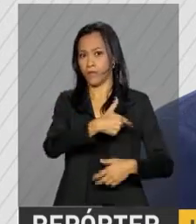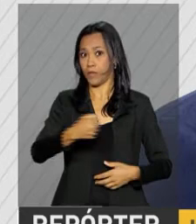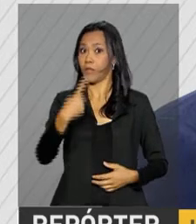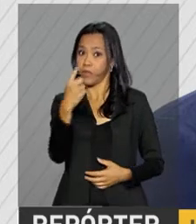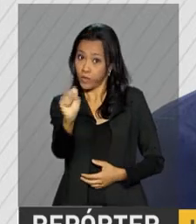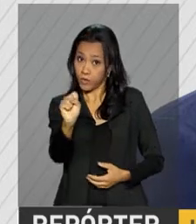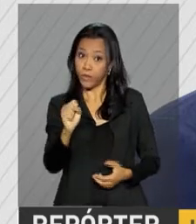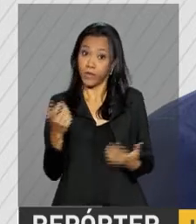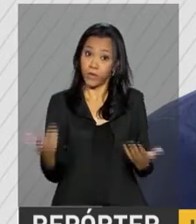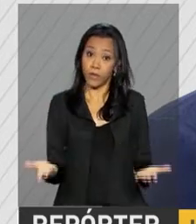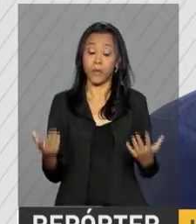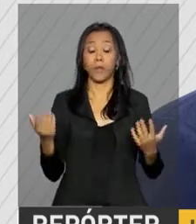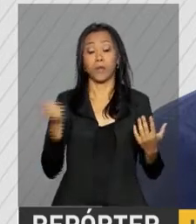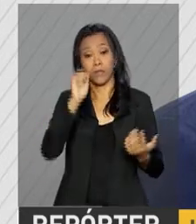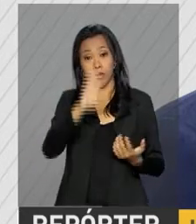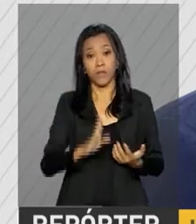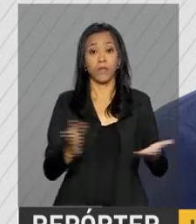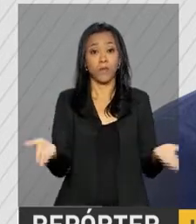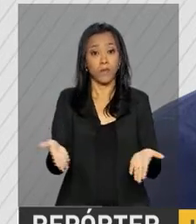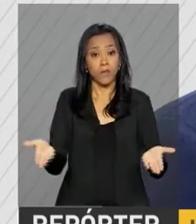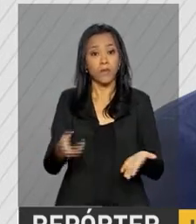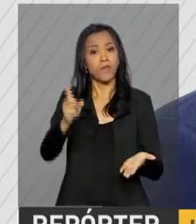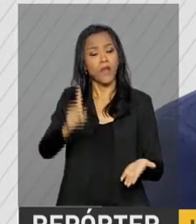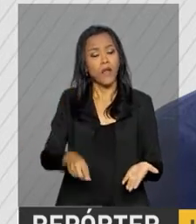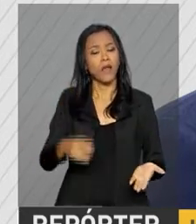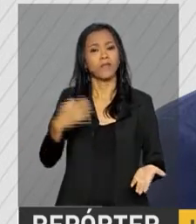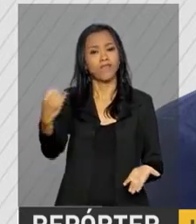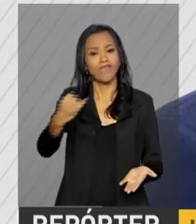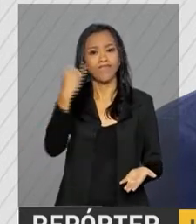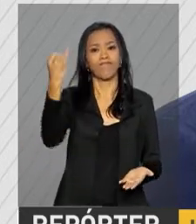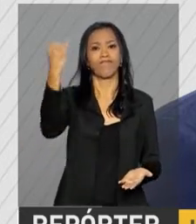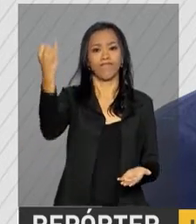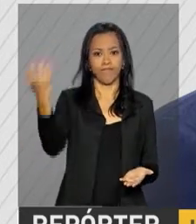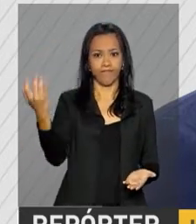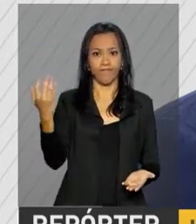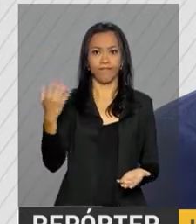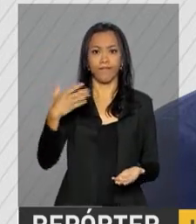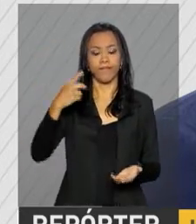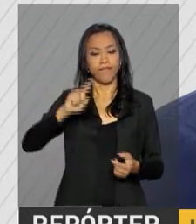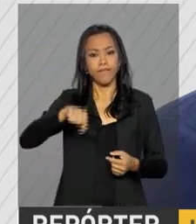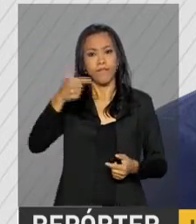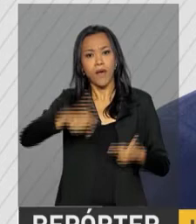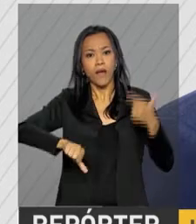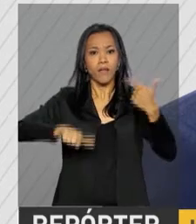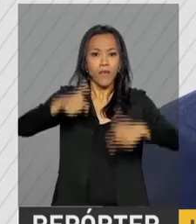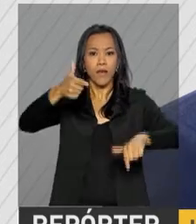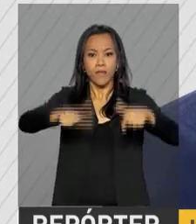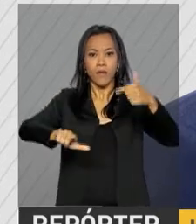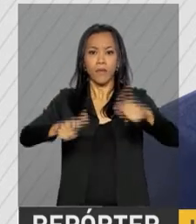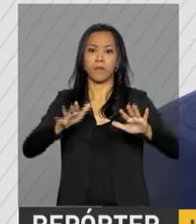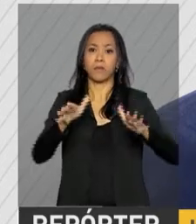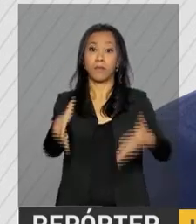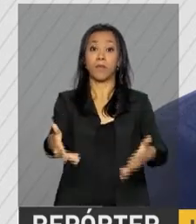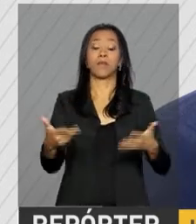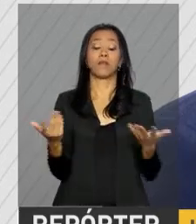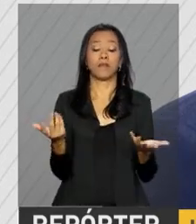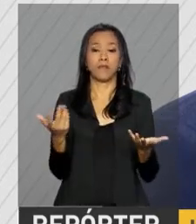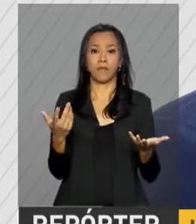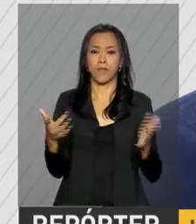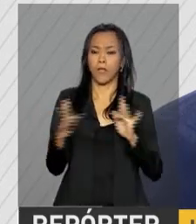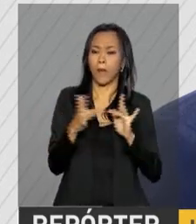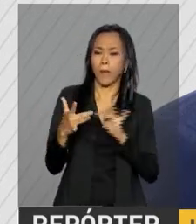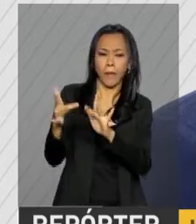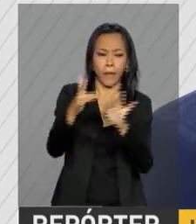de fato, é uma presença importante, cada vez com maior inserção internacional, com maior